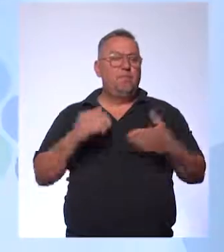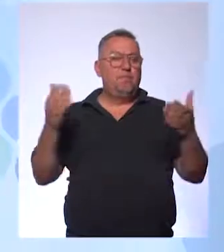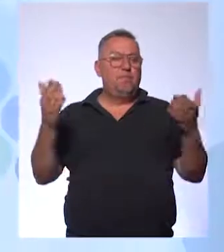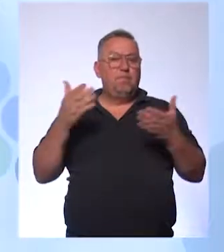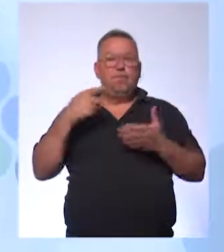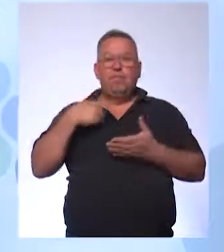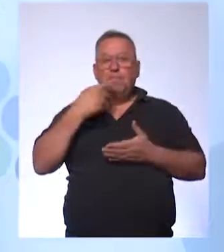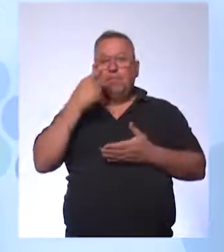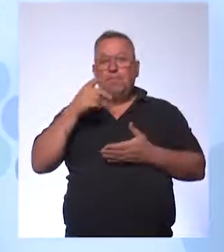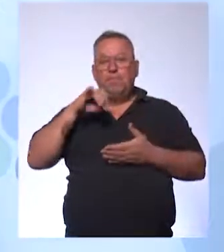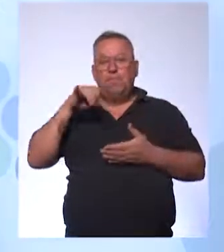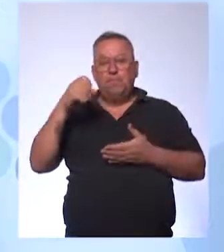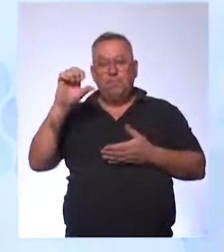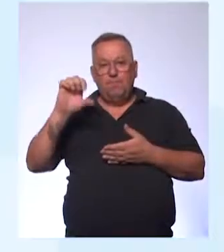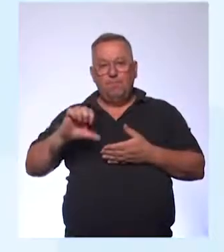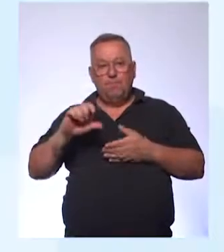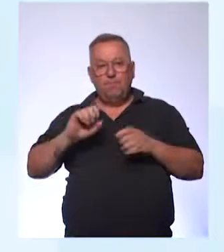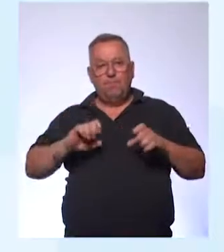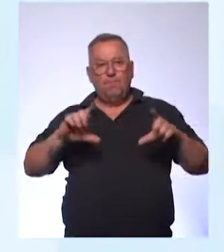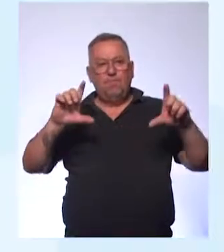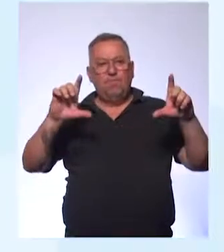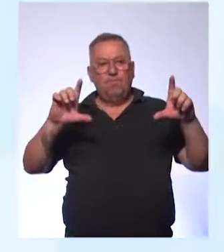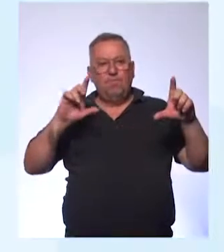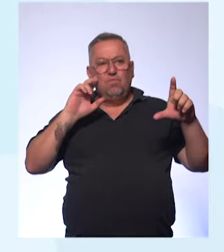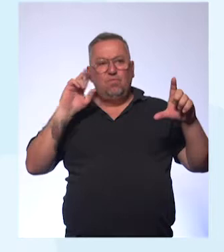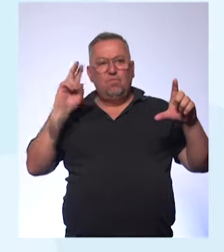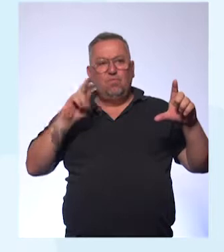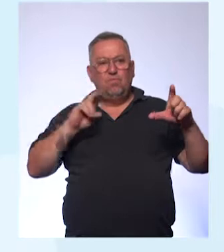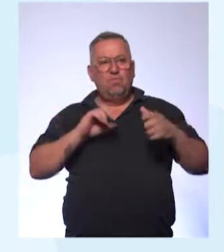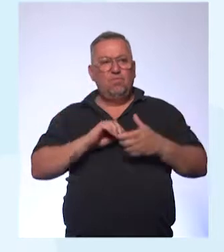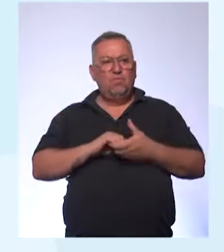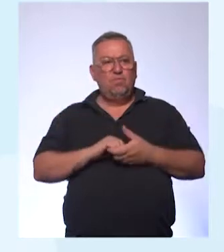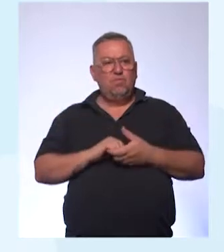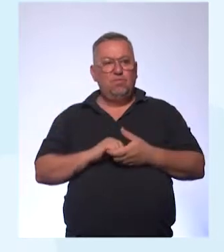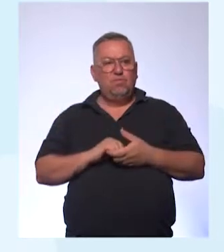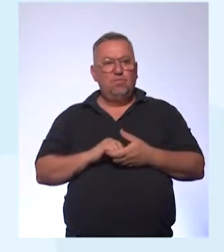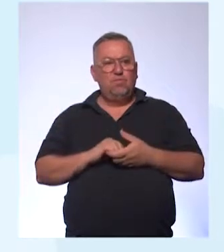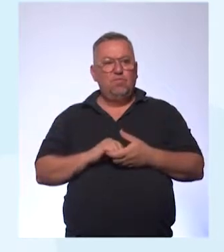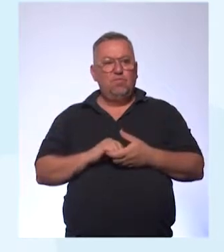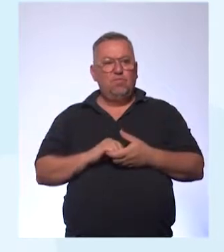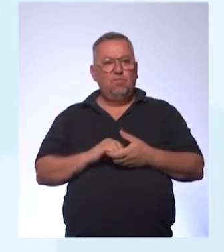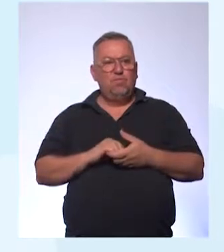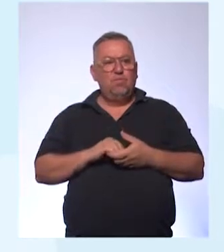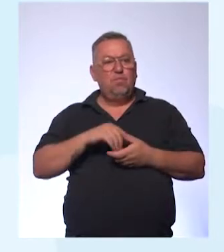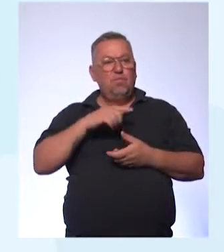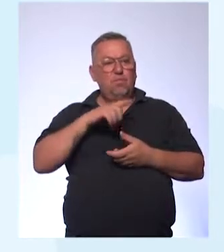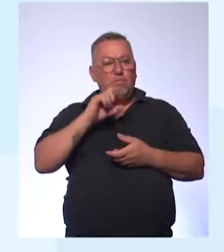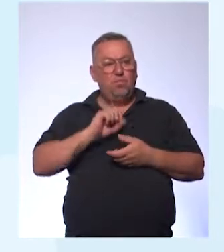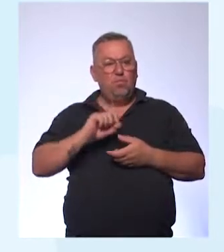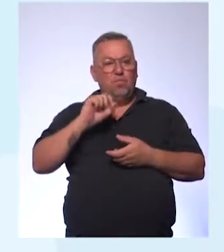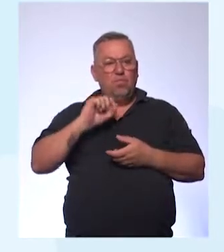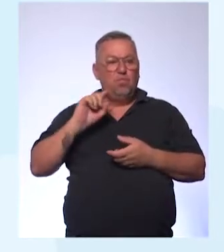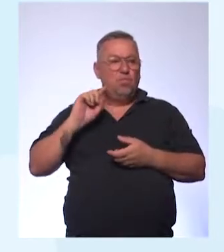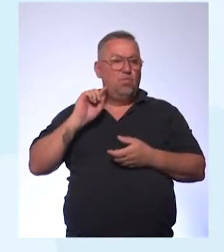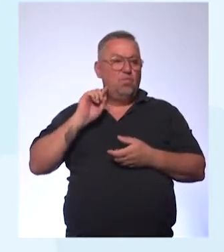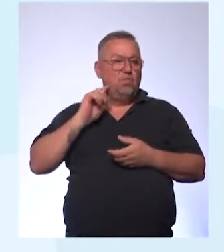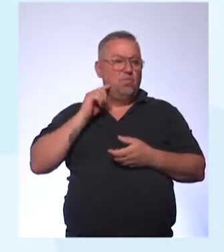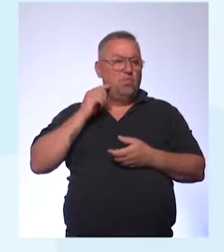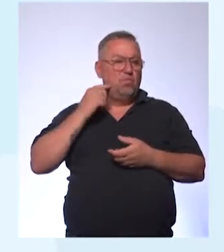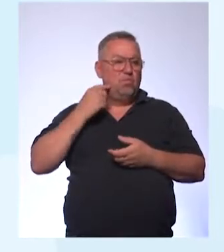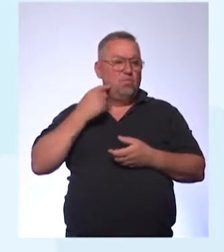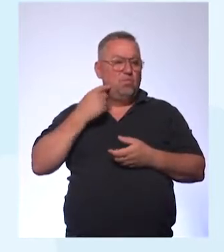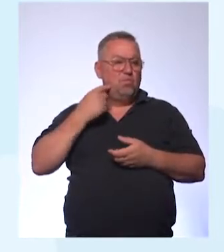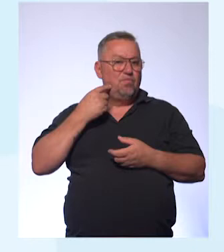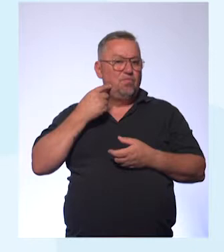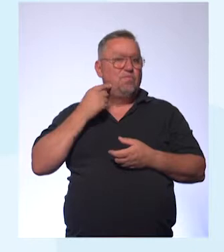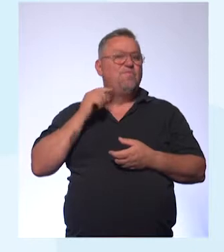de algumas desvantagens, ó, tem uma figurinha aí das desvantagens. Então, o que que eu tenho como desvantagem? Eu tenho aí, ó, poluição,